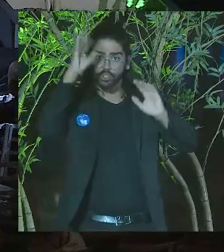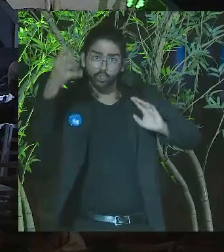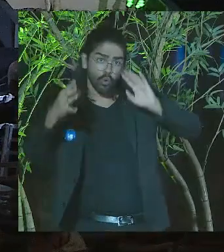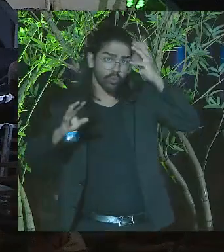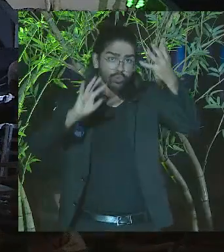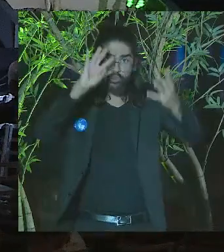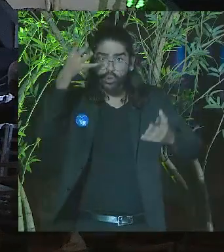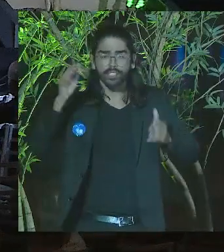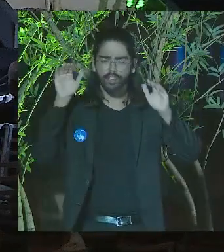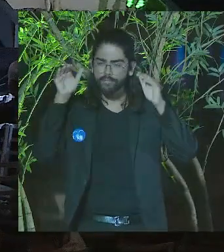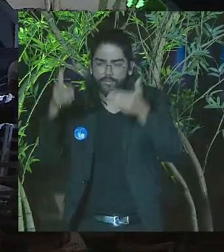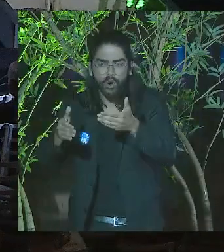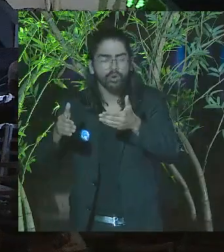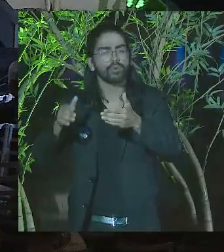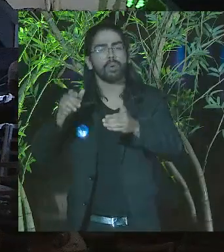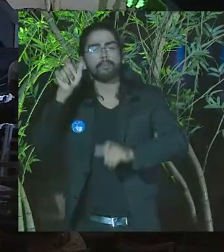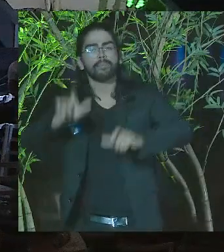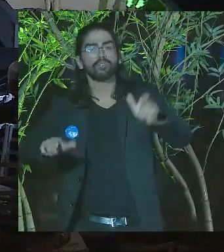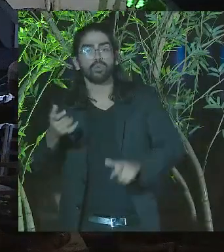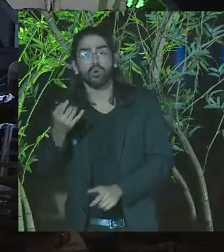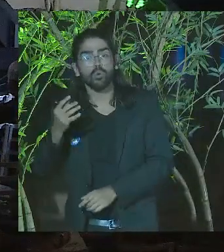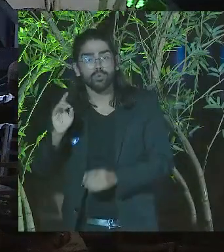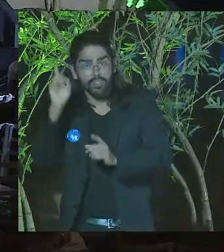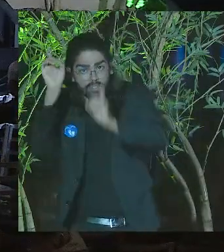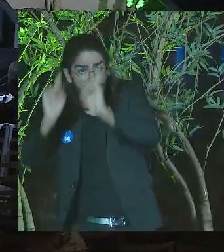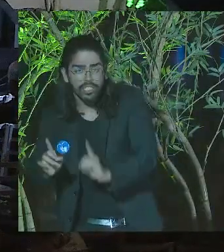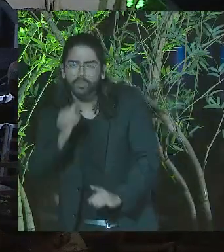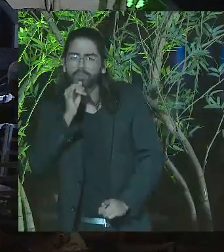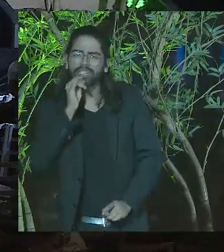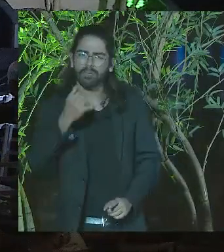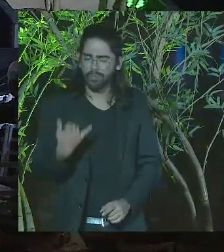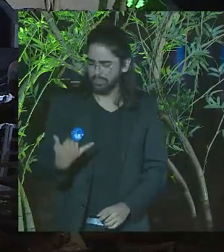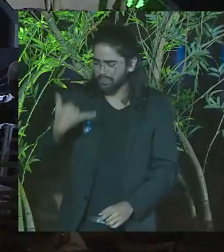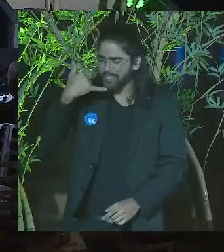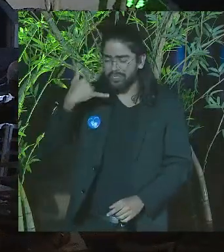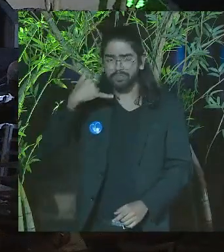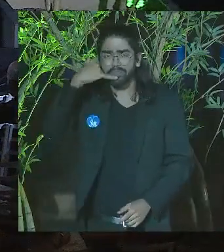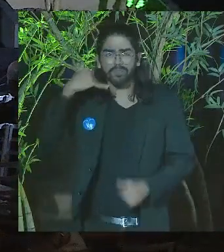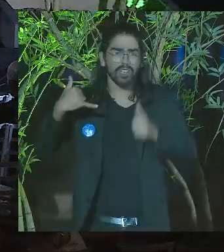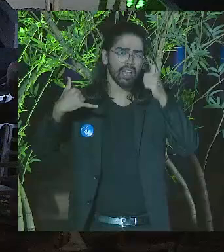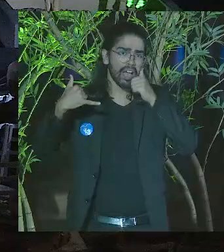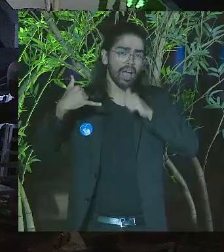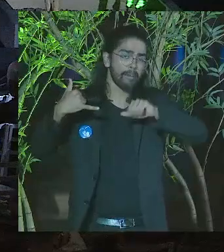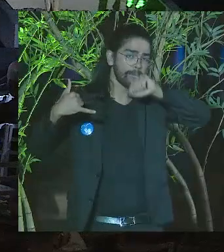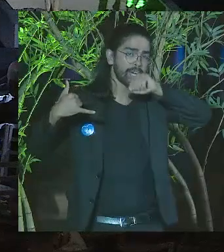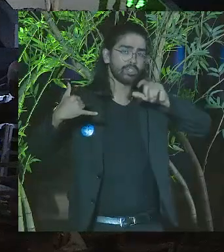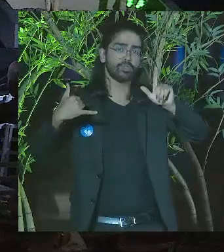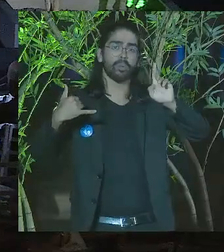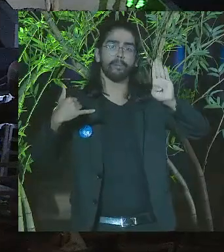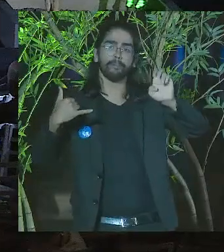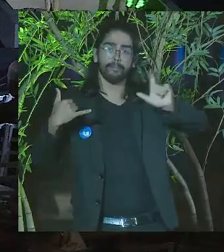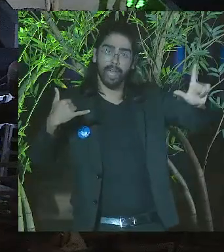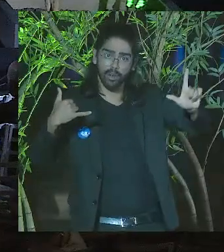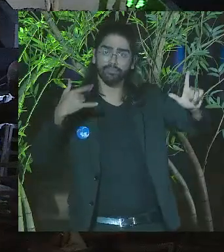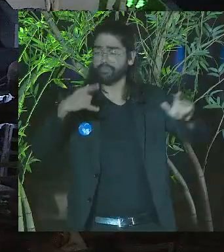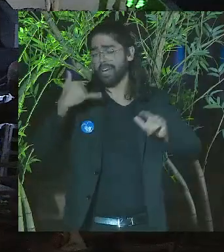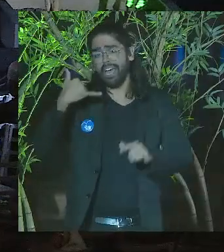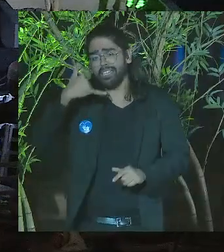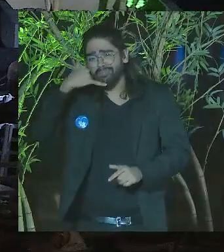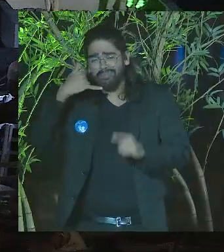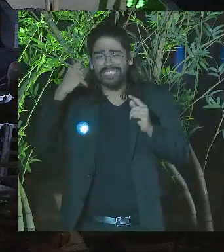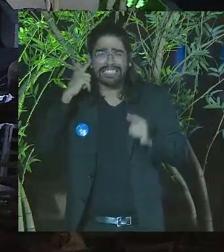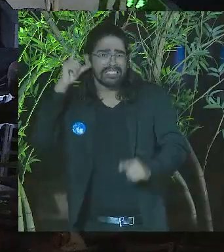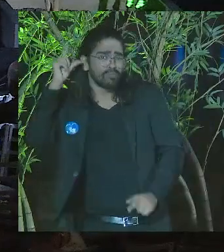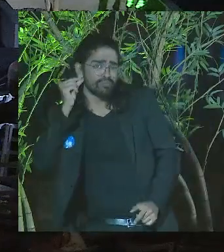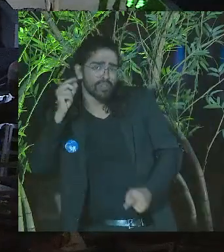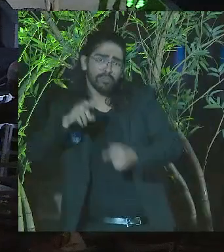para pessoas com deficiência. O telefone foi criado por conta de uma deficiência auditiva da mãe de Graham Bell. O touchscreen foi criado